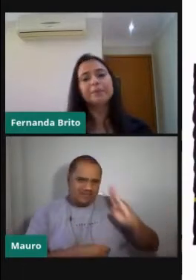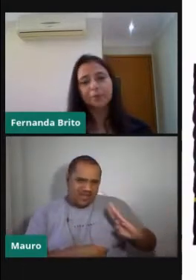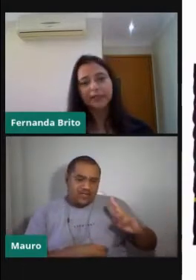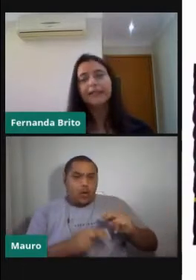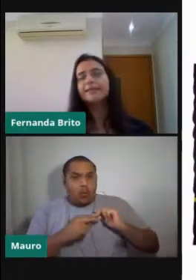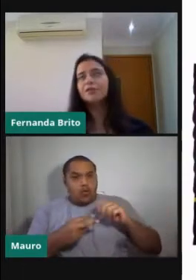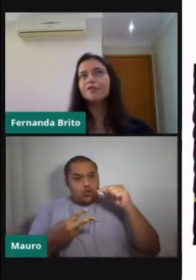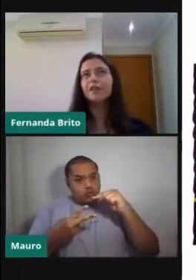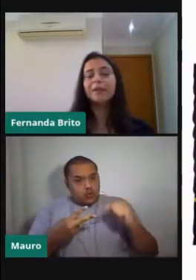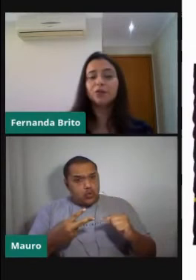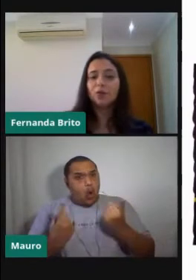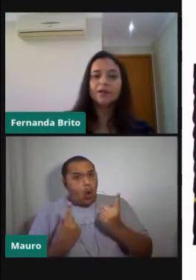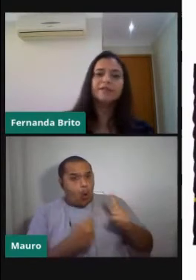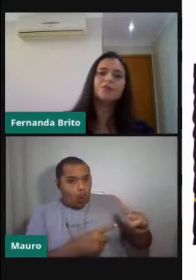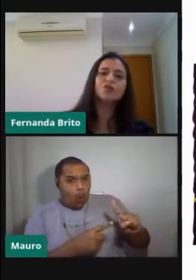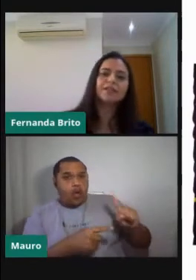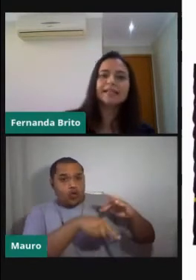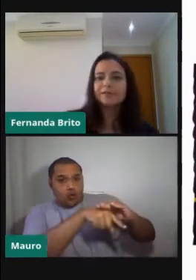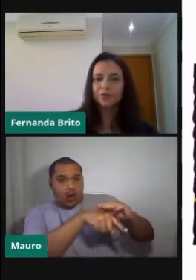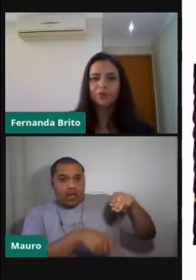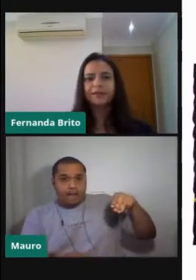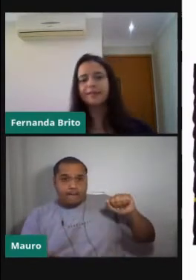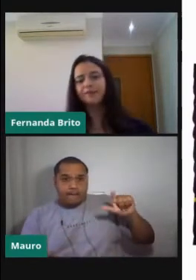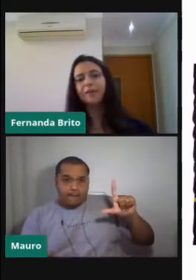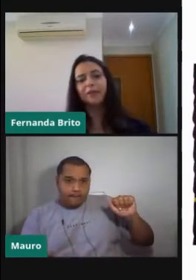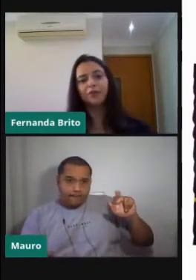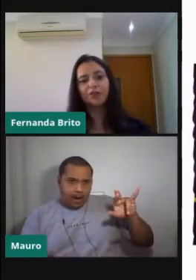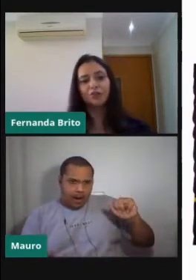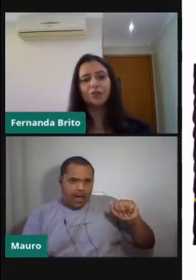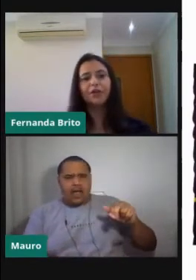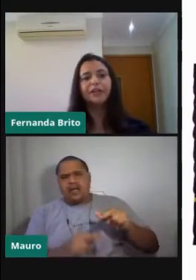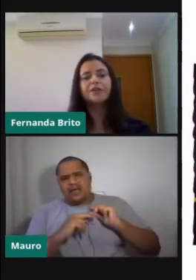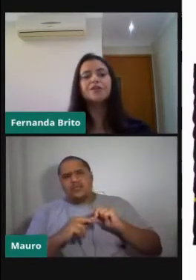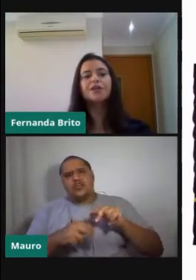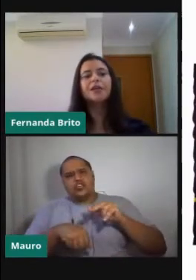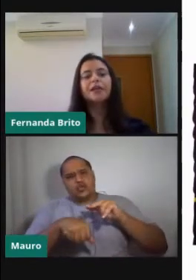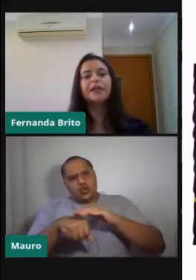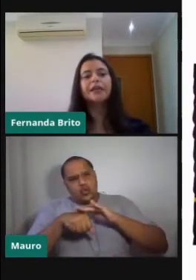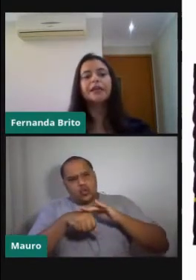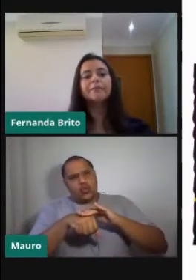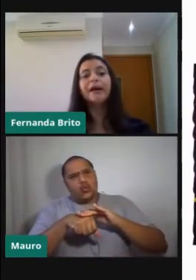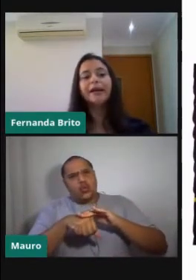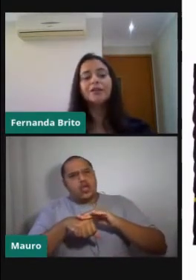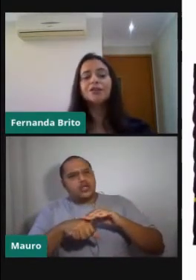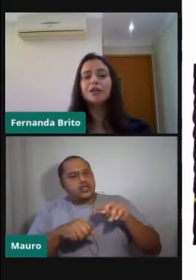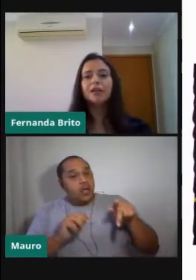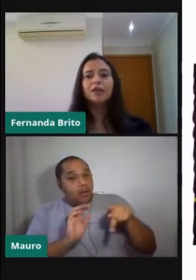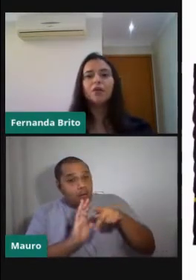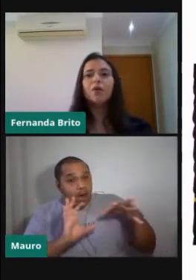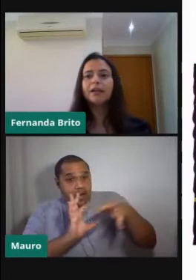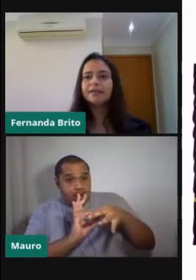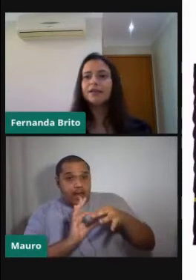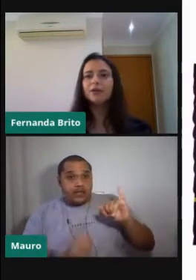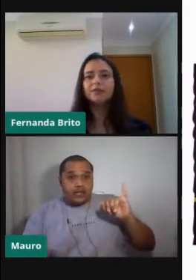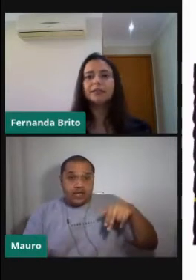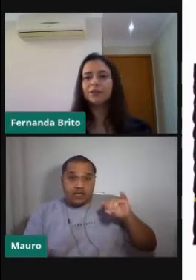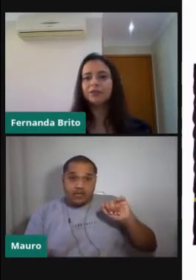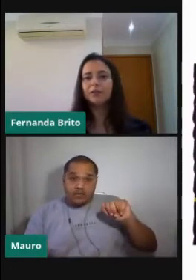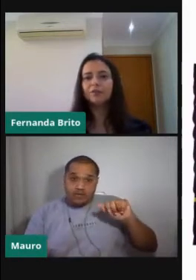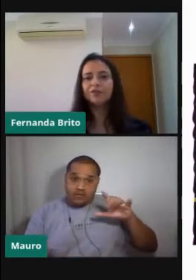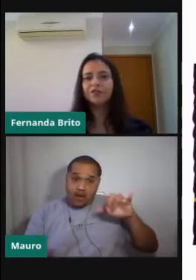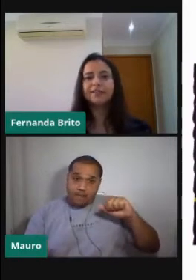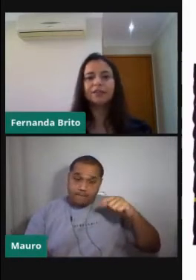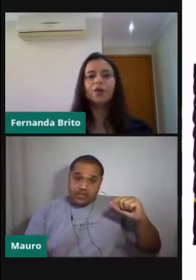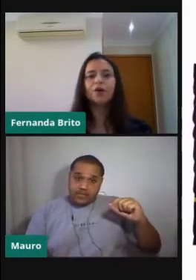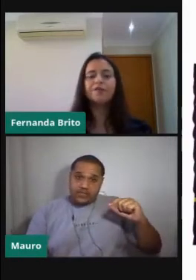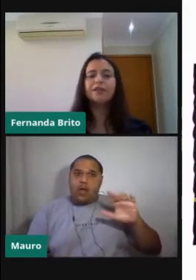que têm propriedades anti-inflamatórias, são utilizados em doenças inflamatórias crônicas, mas, com relação ao tratamento